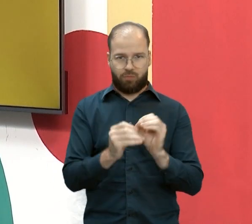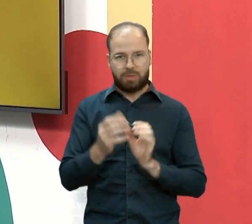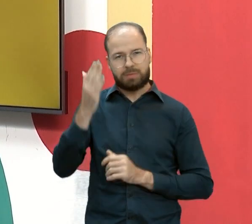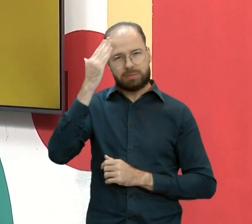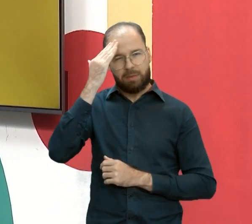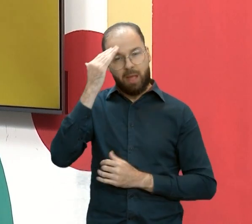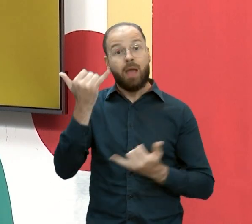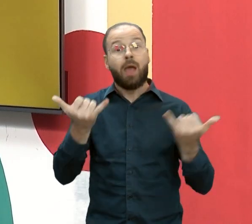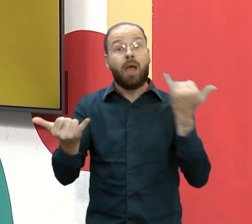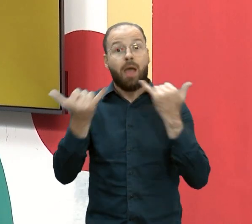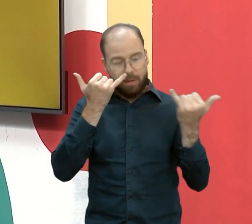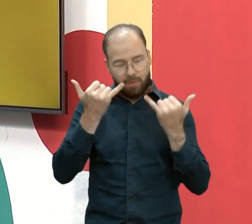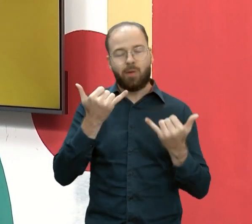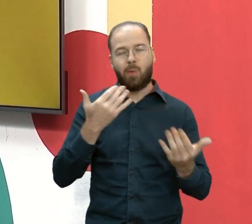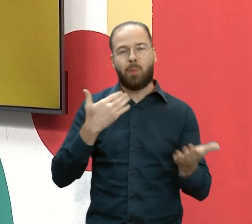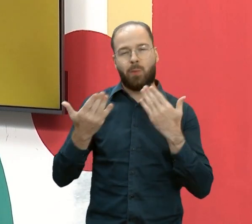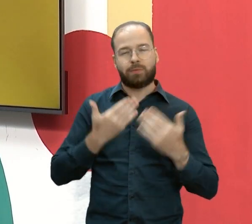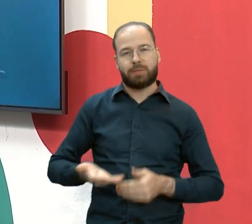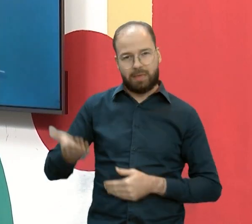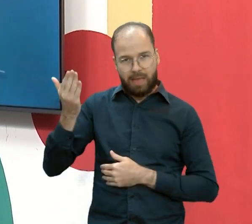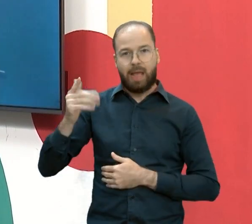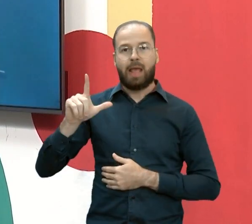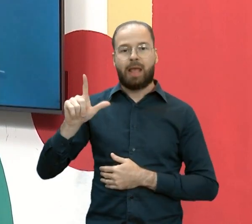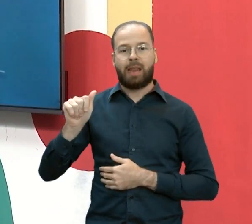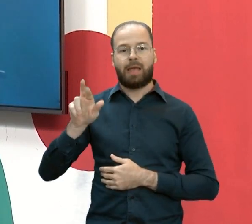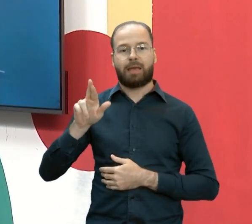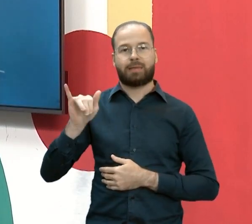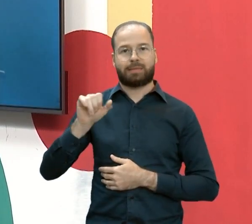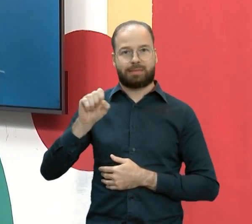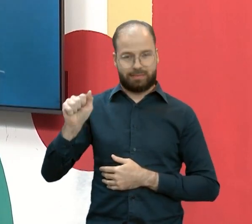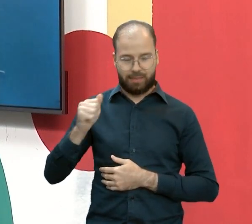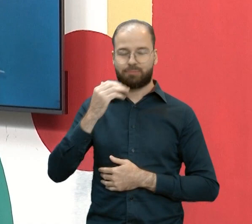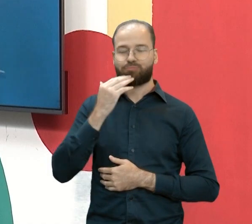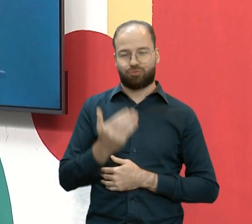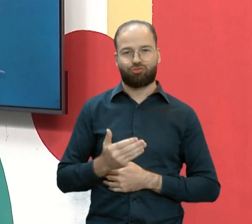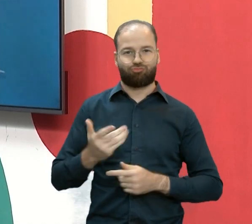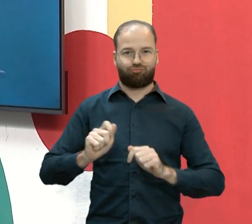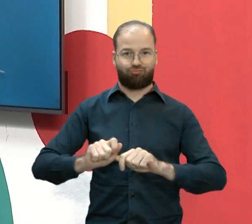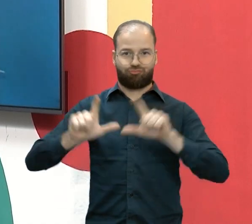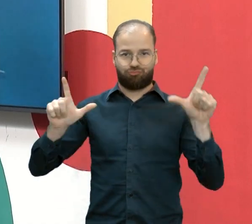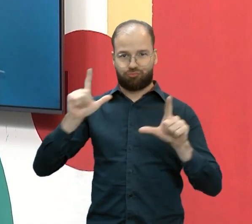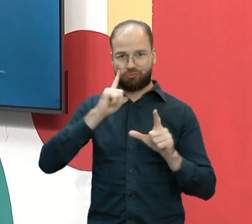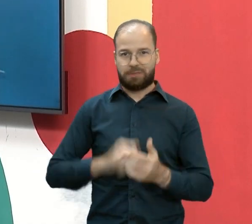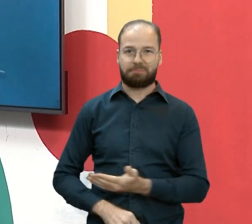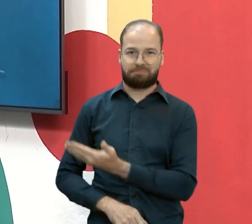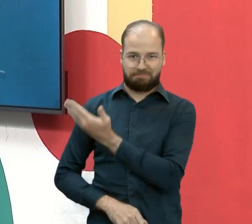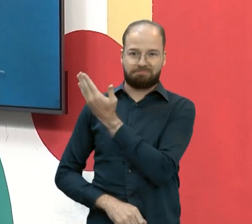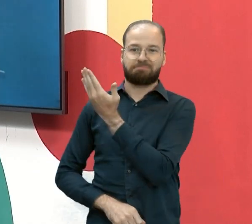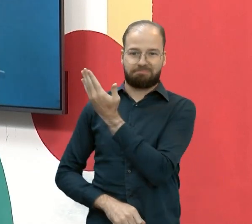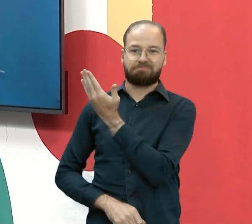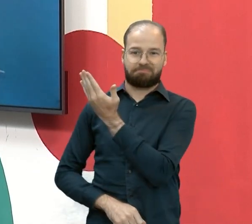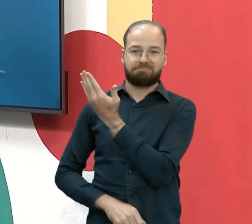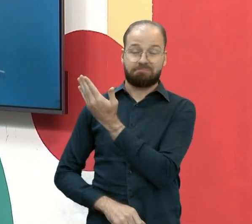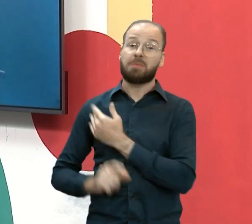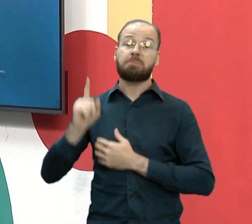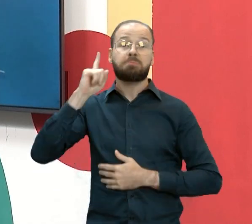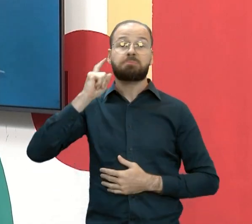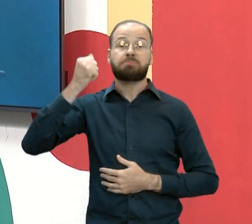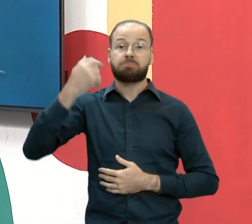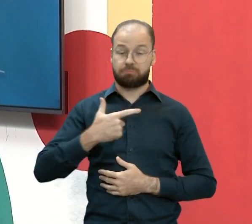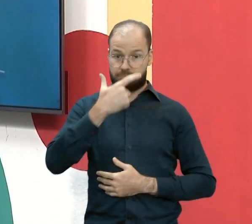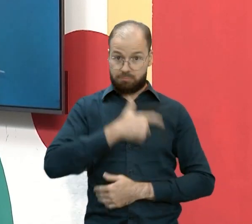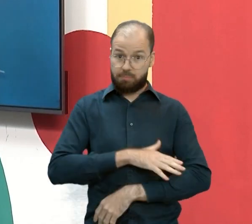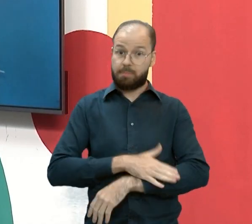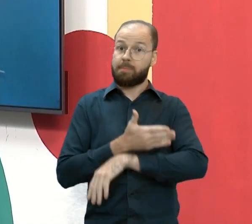conversa agora com a Larissa Magalhães, pedi para colocar ela aqui na tela, já está aqui com a gente. Ela se identifica como uma mulher branca de